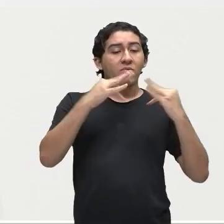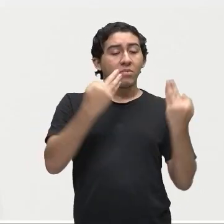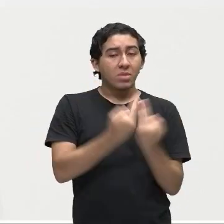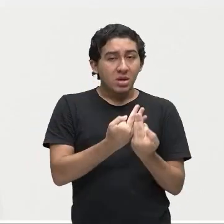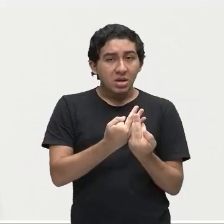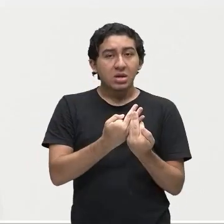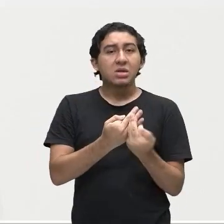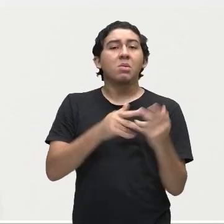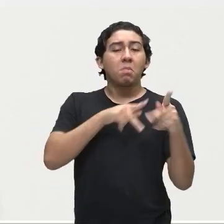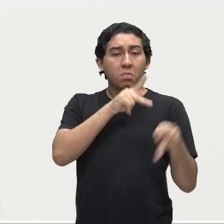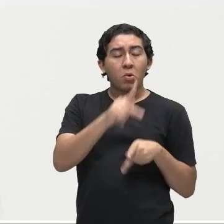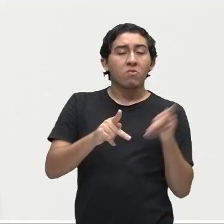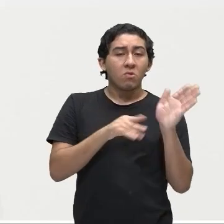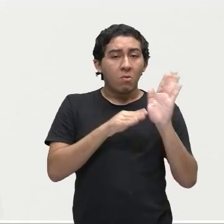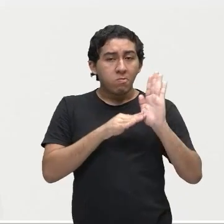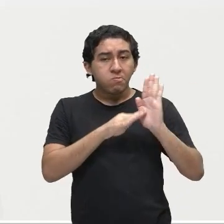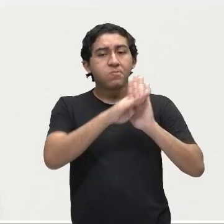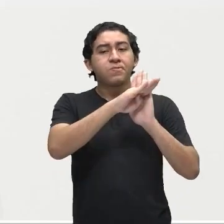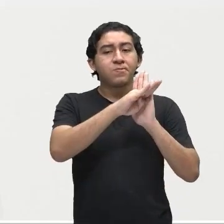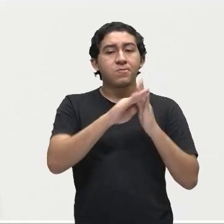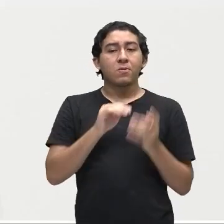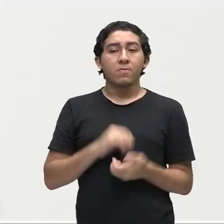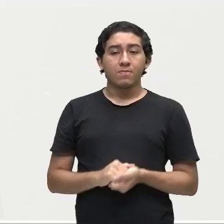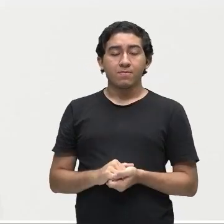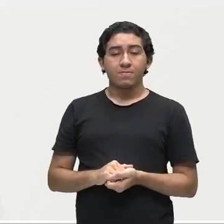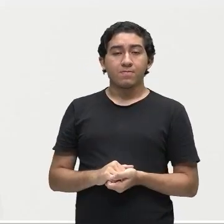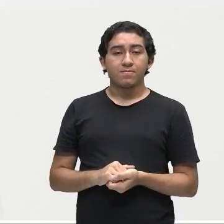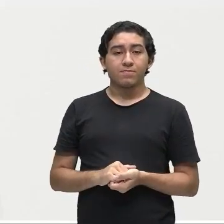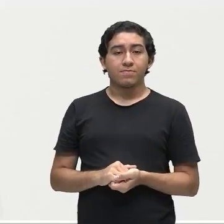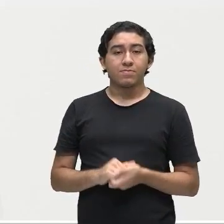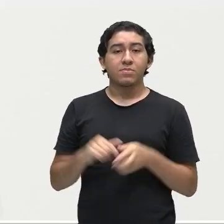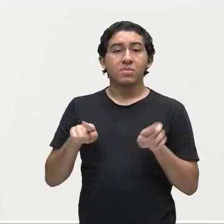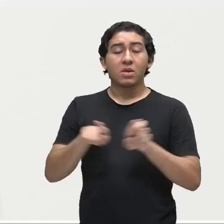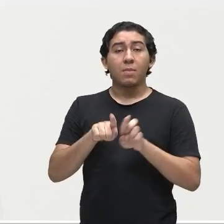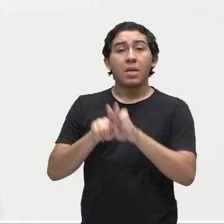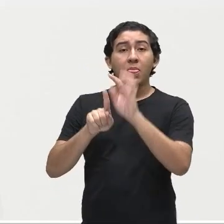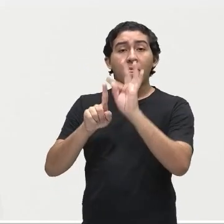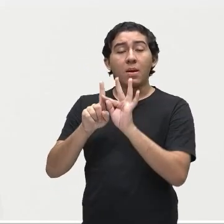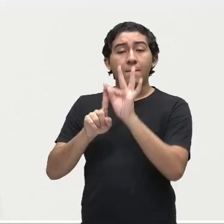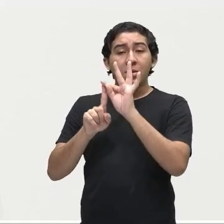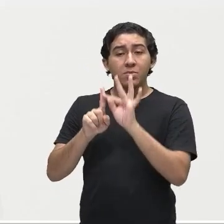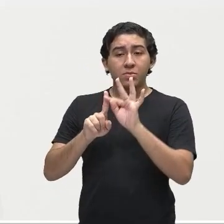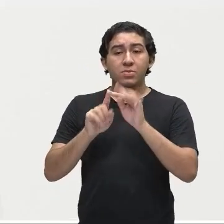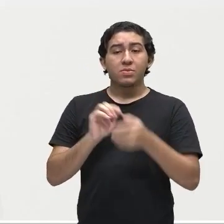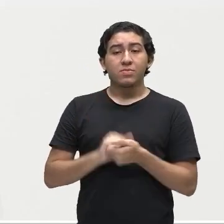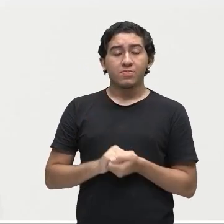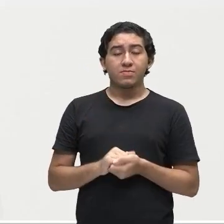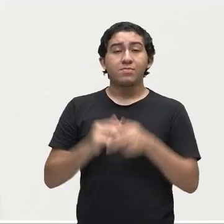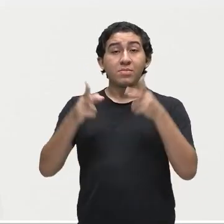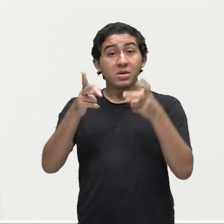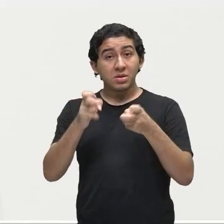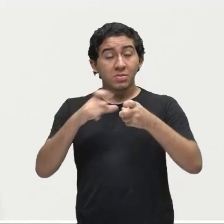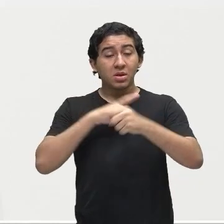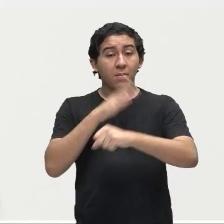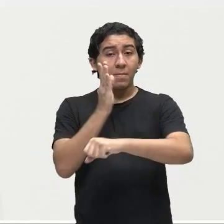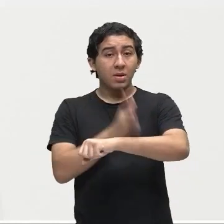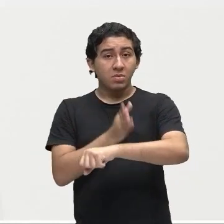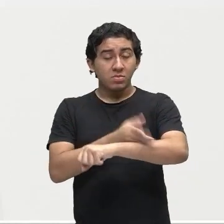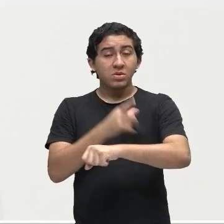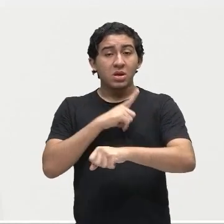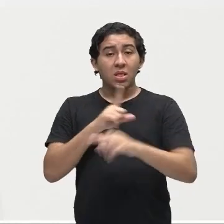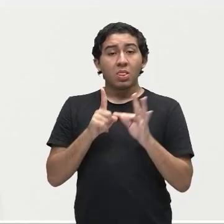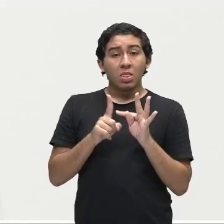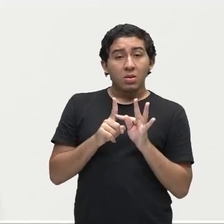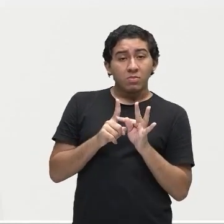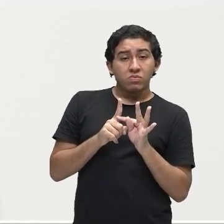população. Vamos ver também a temperatura. Ó. Durante a Alta Idade Média, aumentou, criando condições